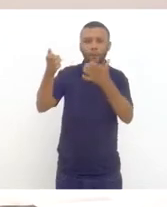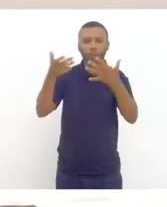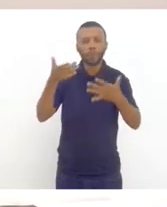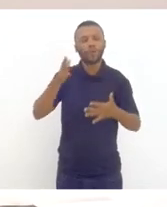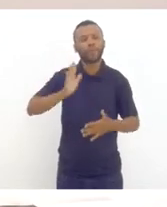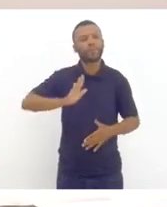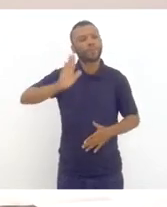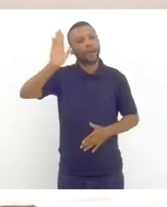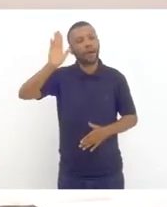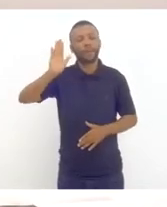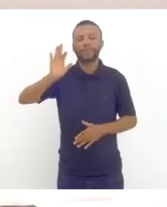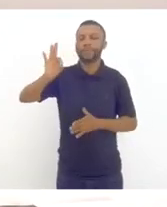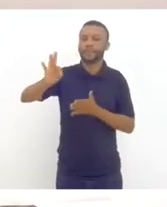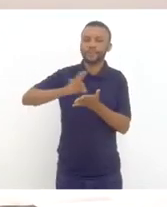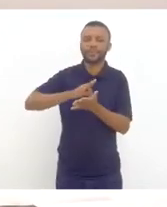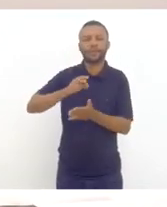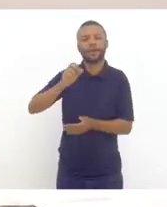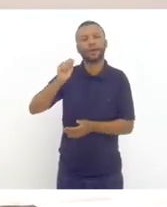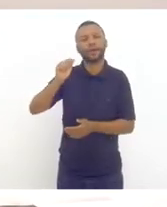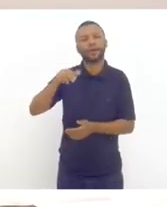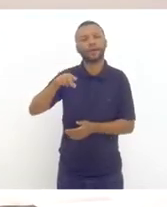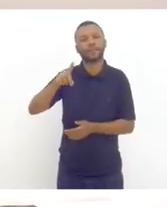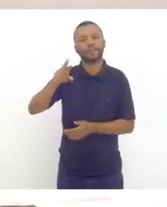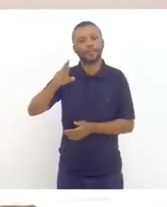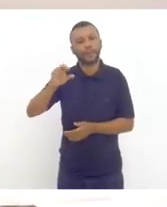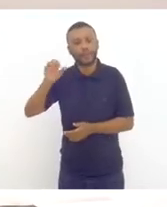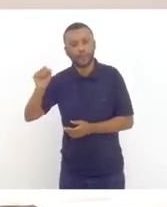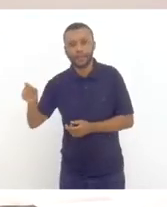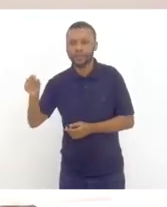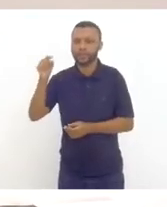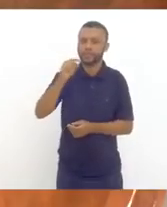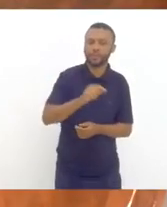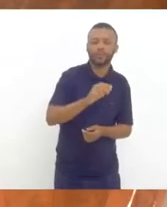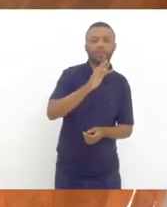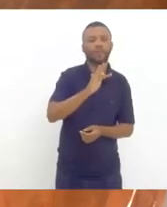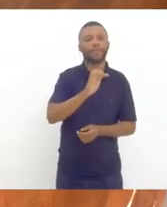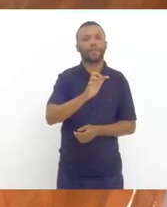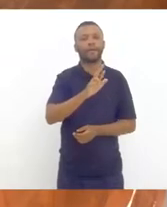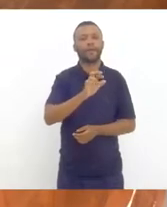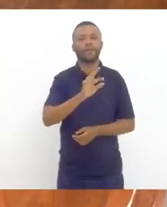escreveu a Andréia e depois o Ferreirinha.